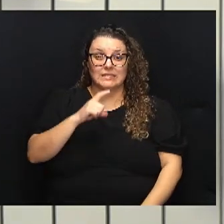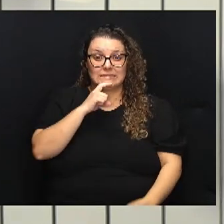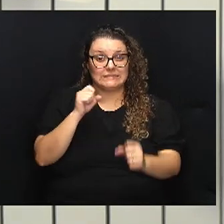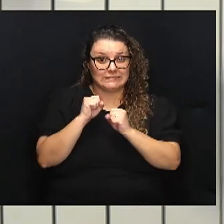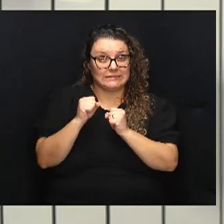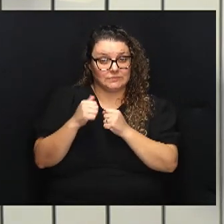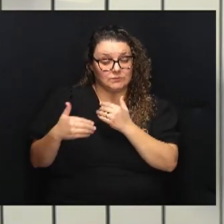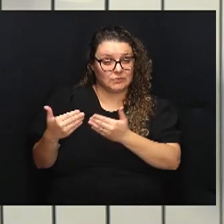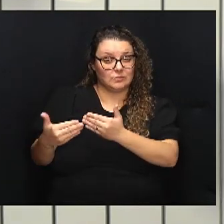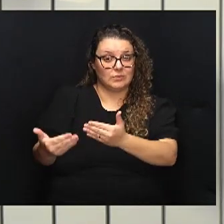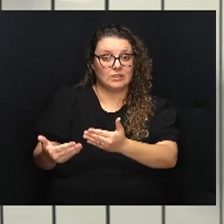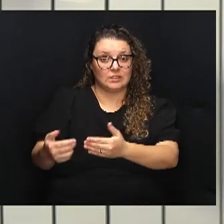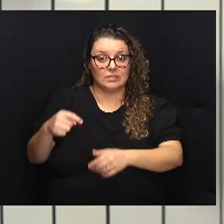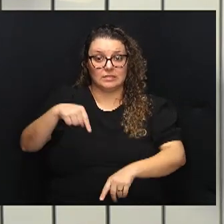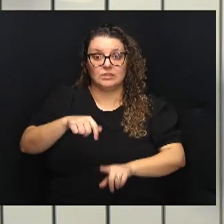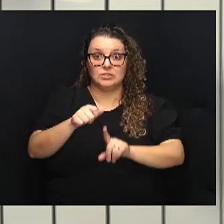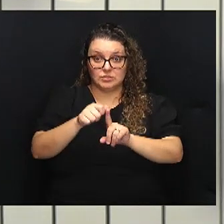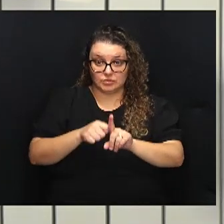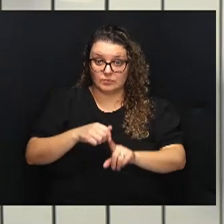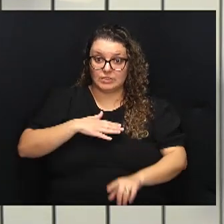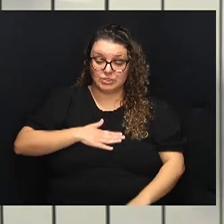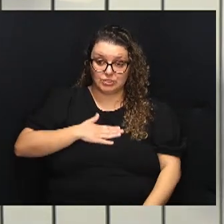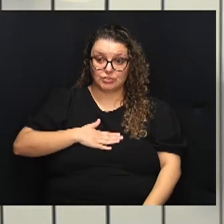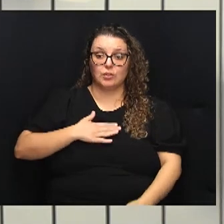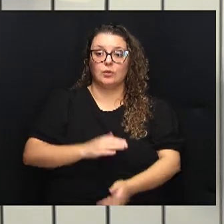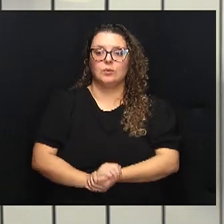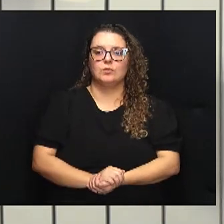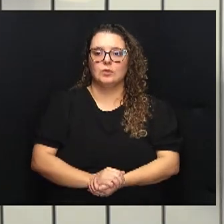pela frente durante este mês de agosto.